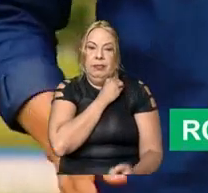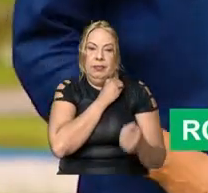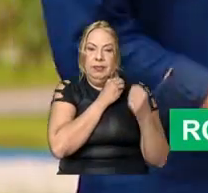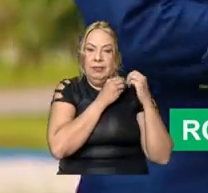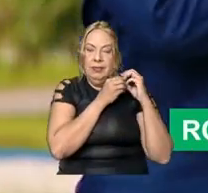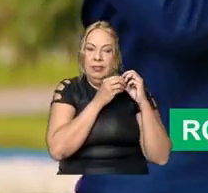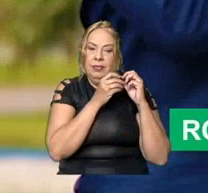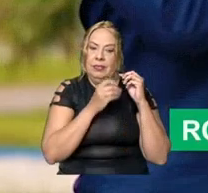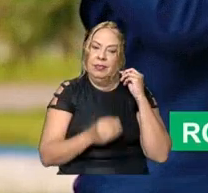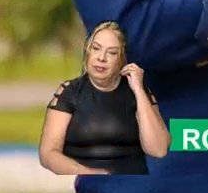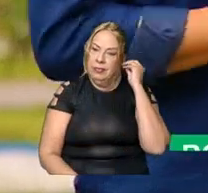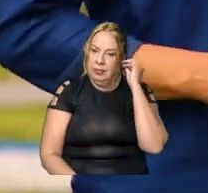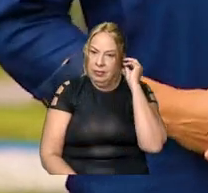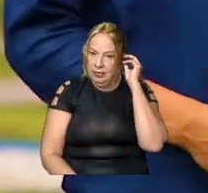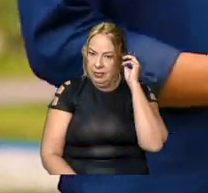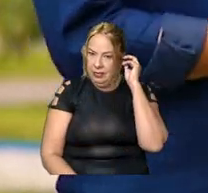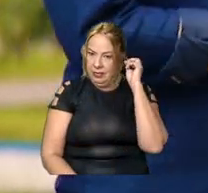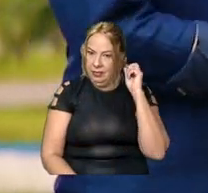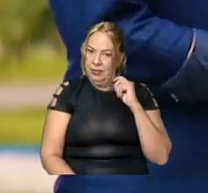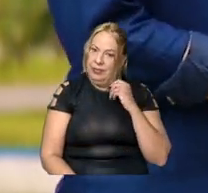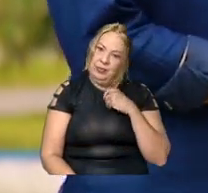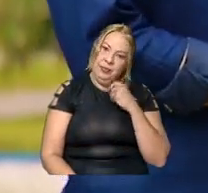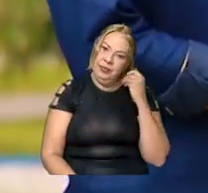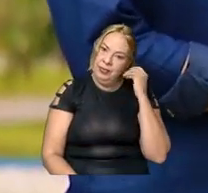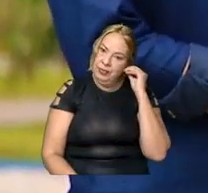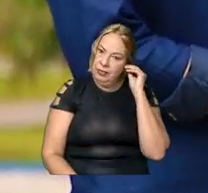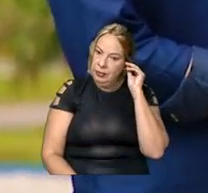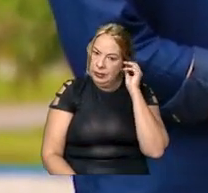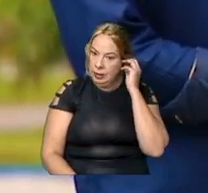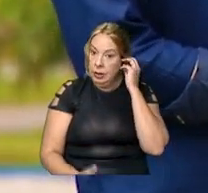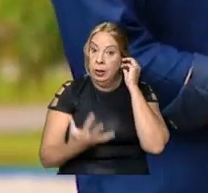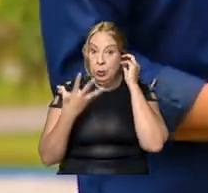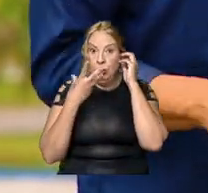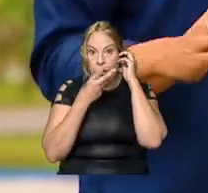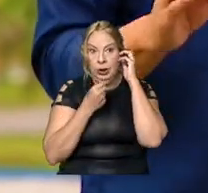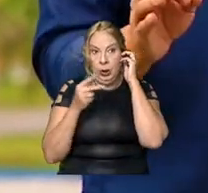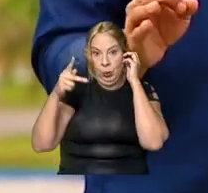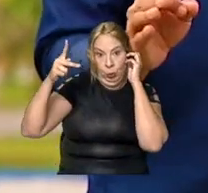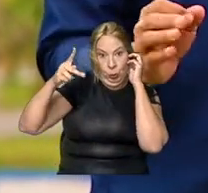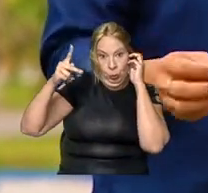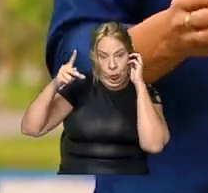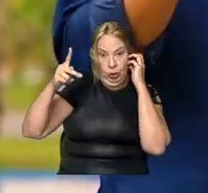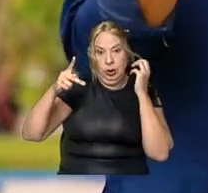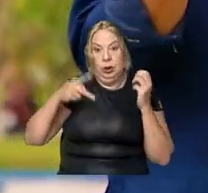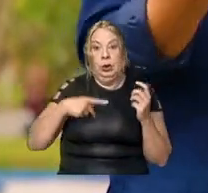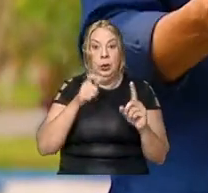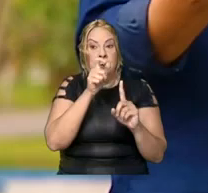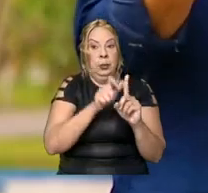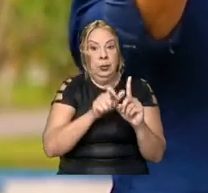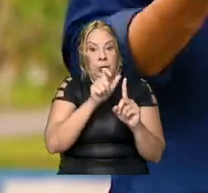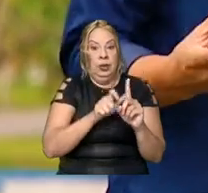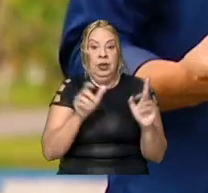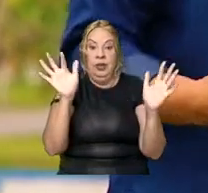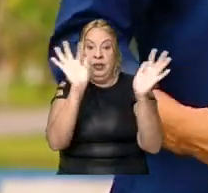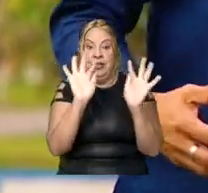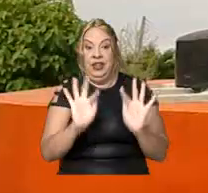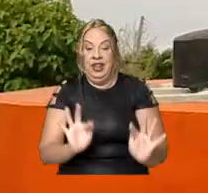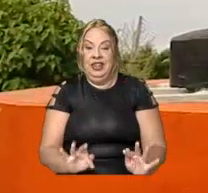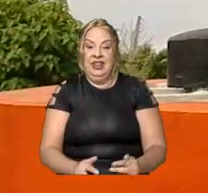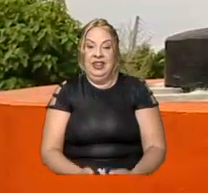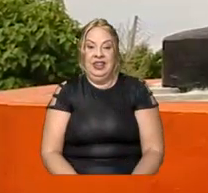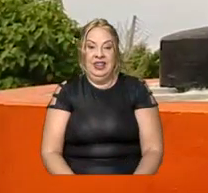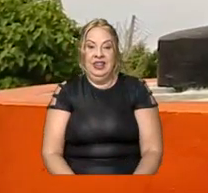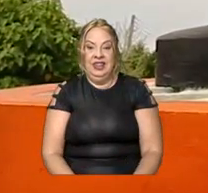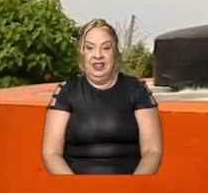Olha só, esse bonito jet ski e essa Fiat Strada 0 km deixou uma pessoa muito feliz.